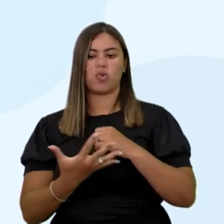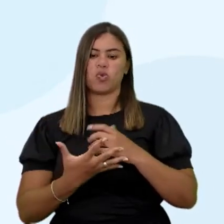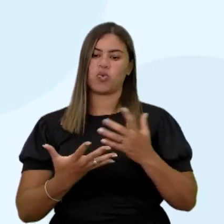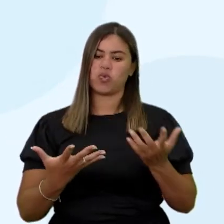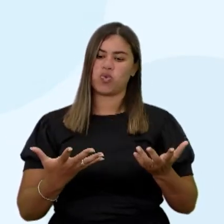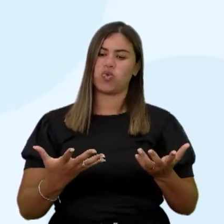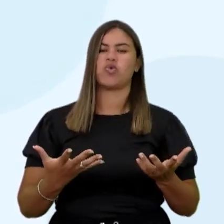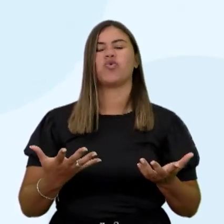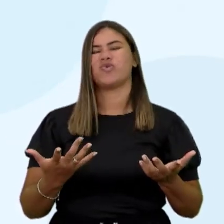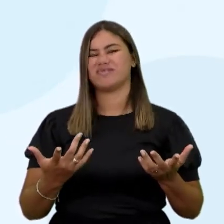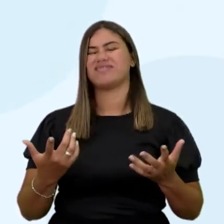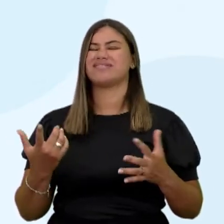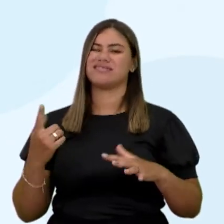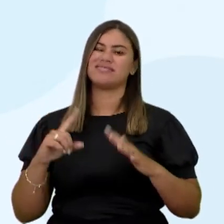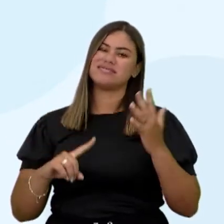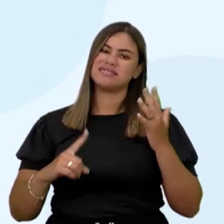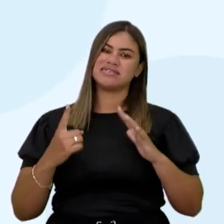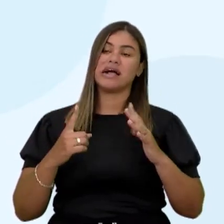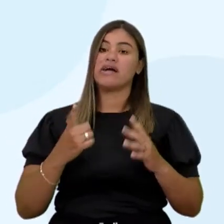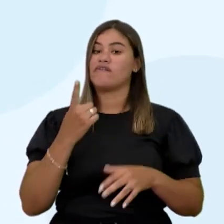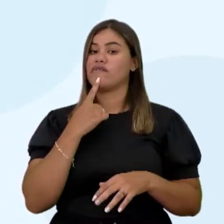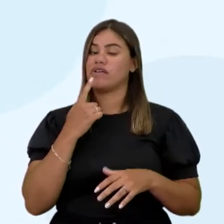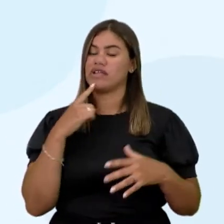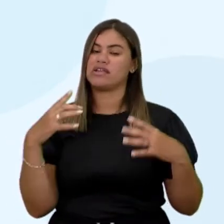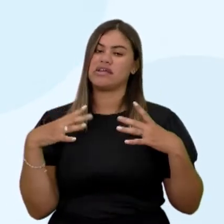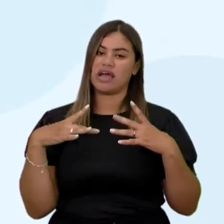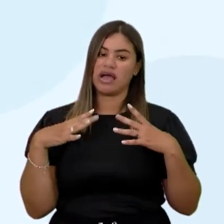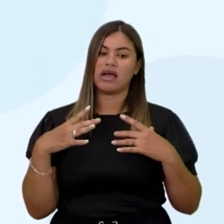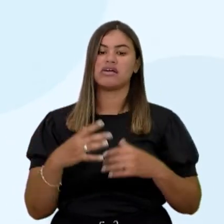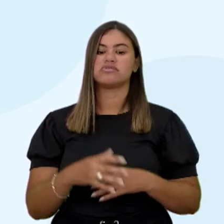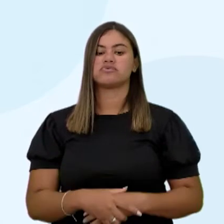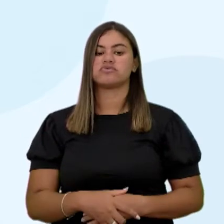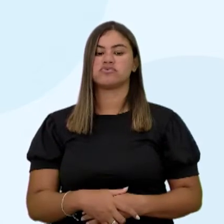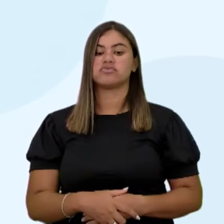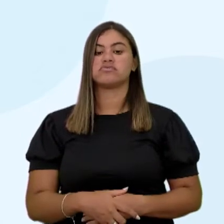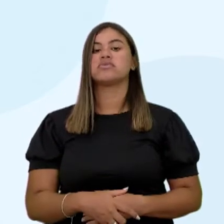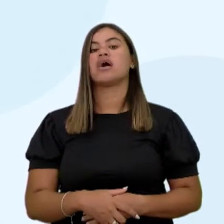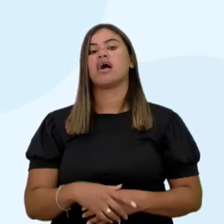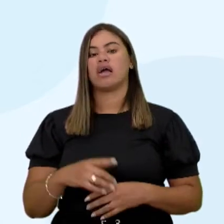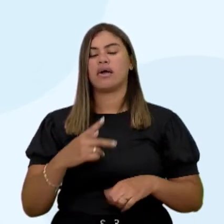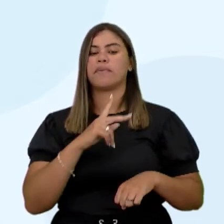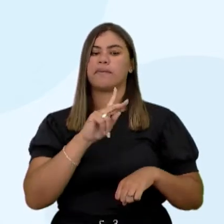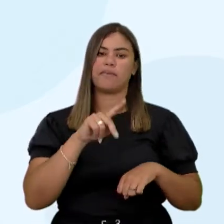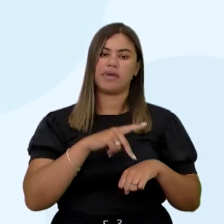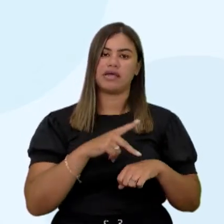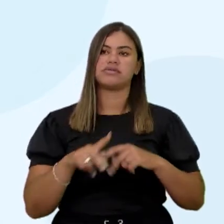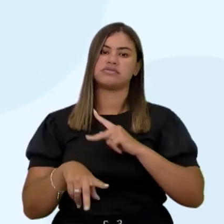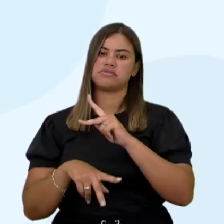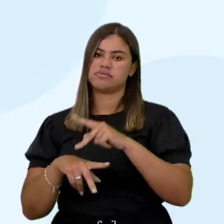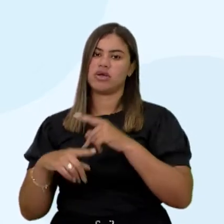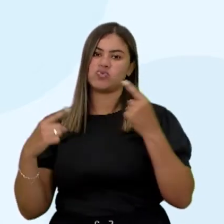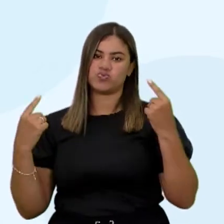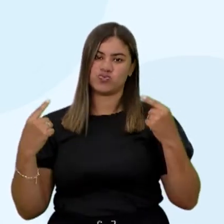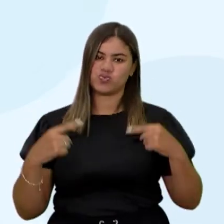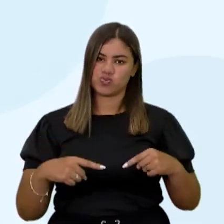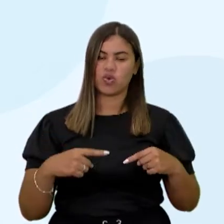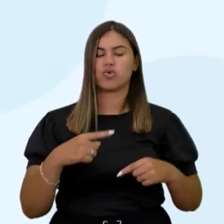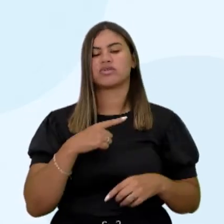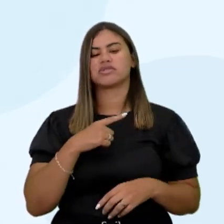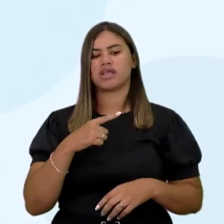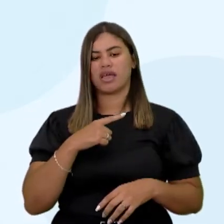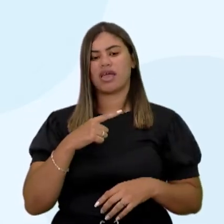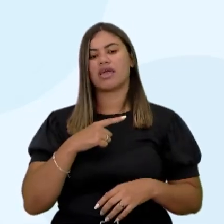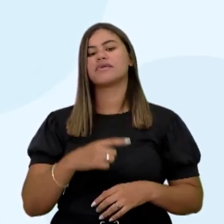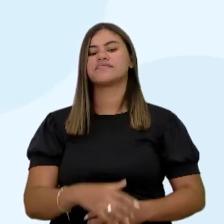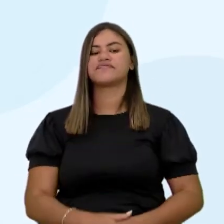com o carnaval. Então. Carnaval, feriado e tal. Conflito bélico, ou seja, Rússia e Ucrânia ainda, que estão tomando o nosso espectro